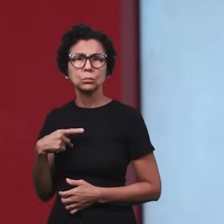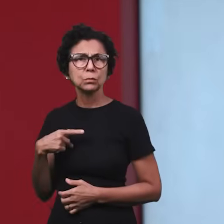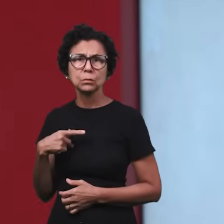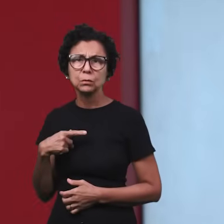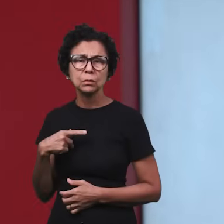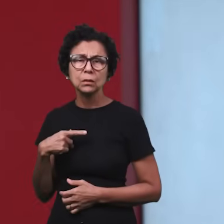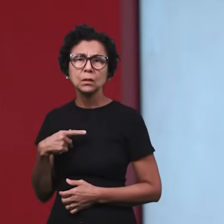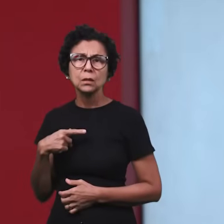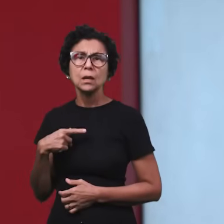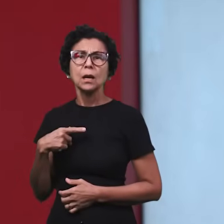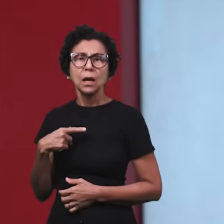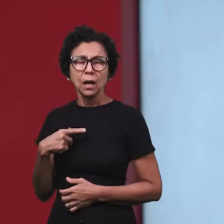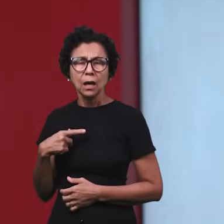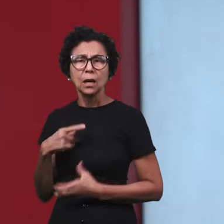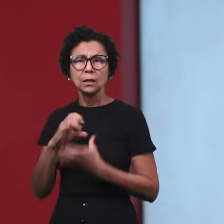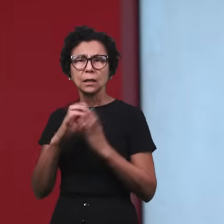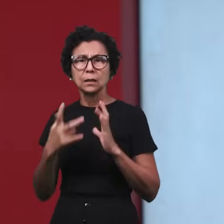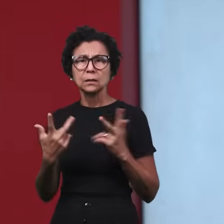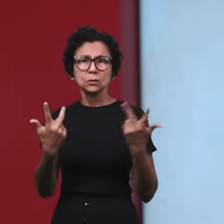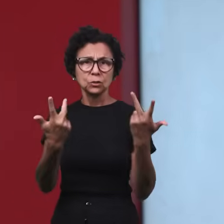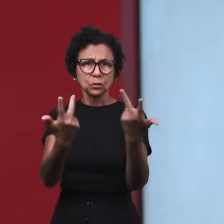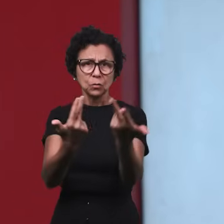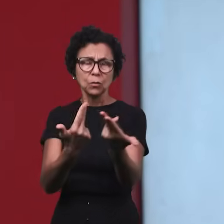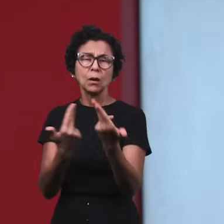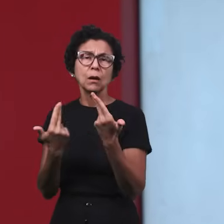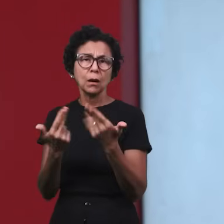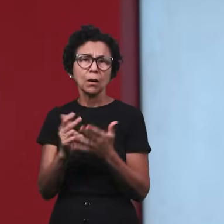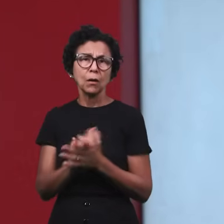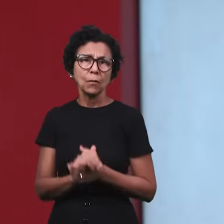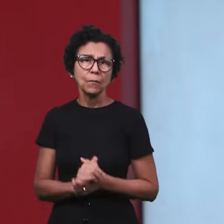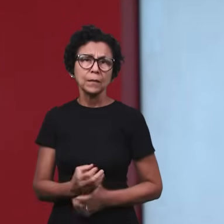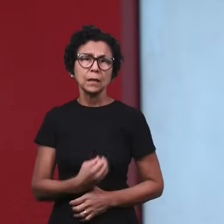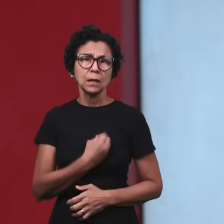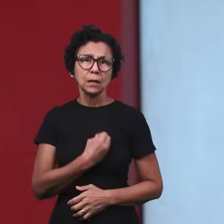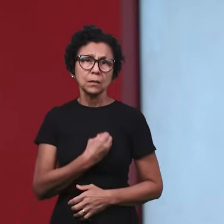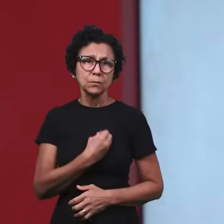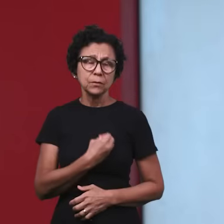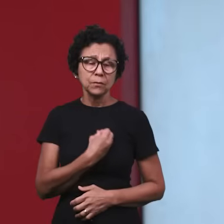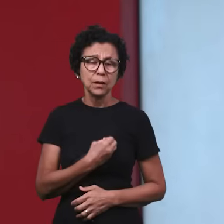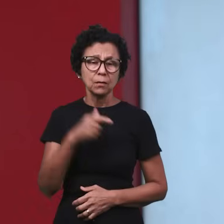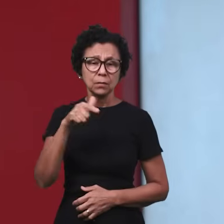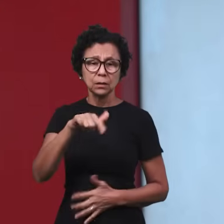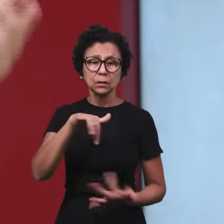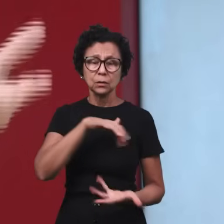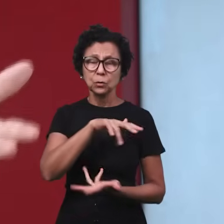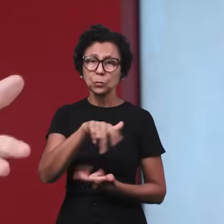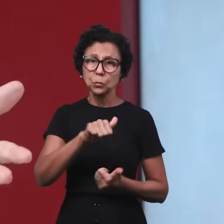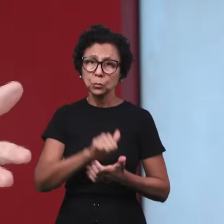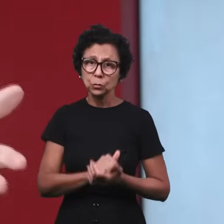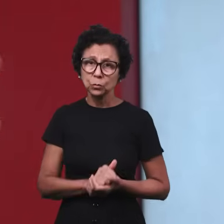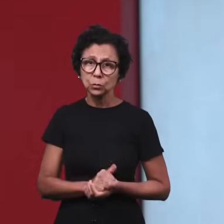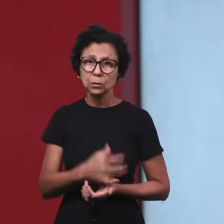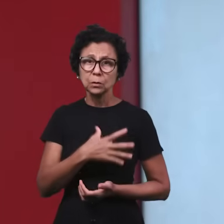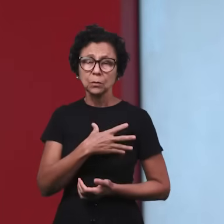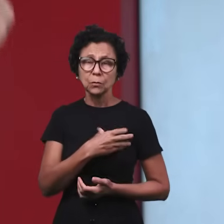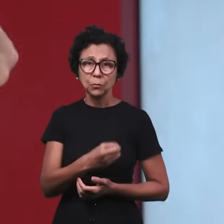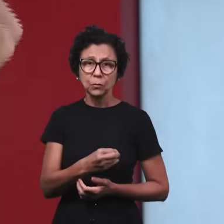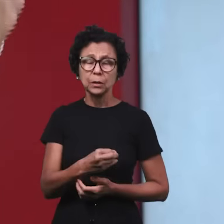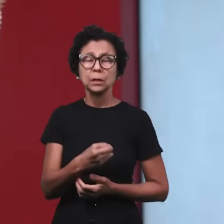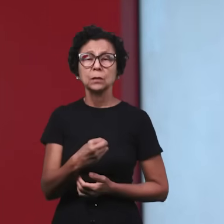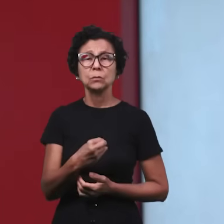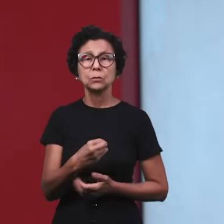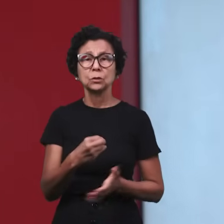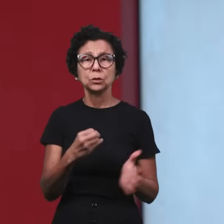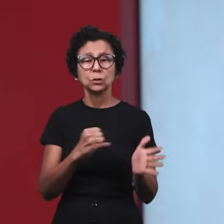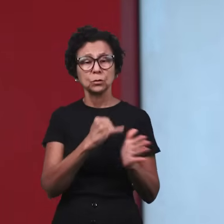ali pelas praias da Galileia, Ele veio de Nazaré, Ele era filho de um carpinteiro, Ele era carpinteiro, mesmo filho de